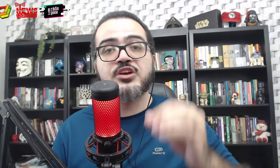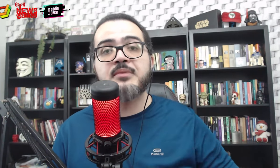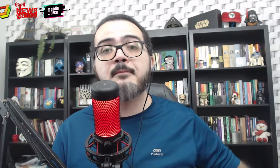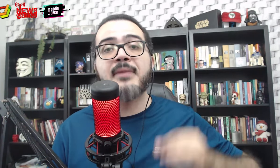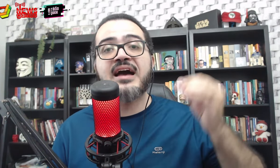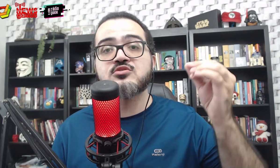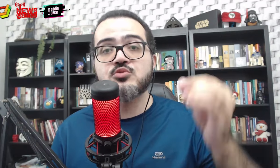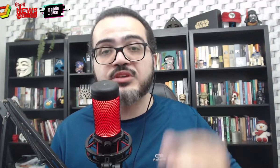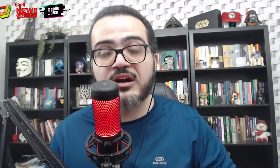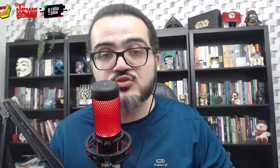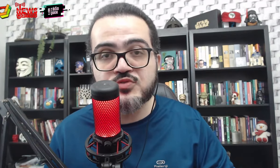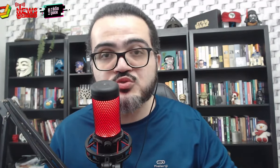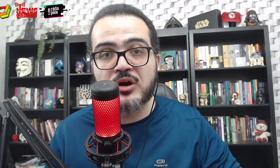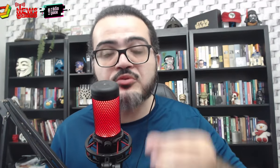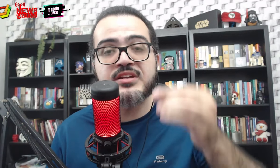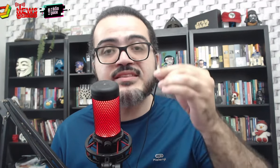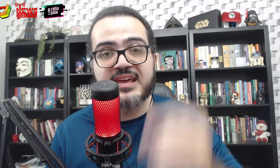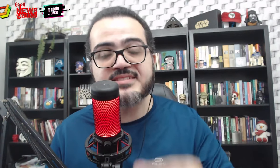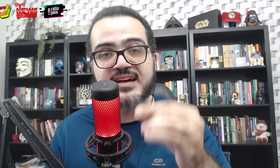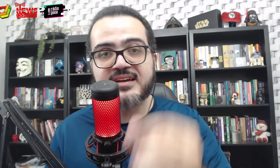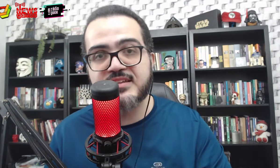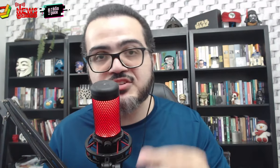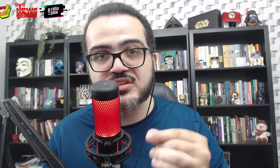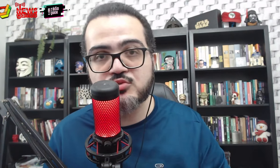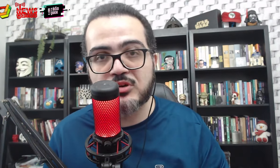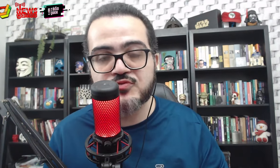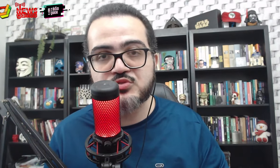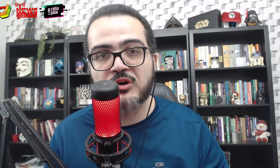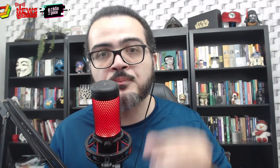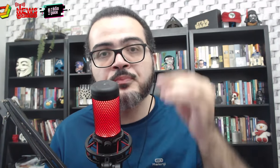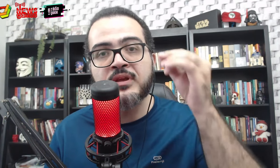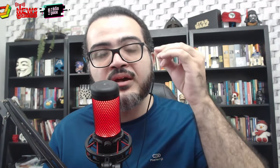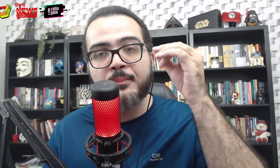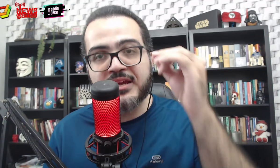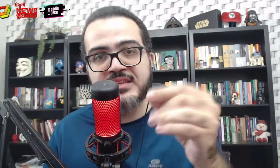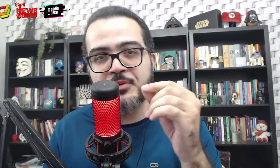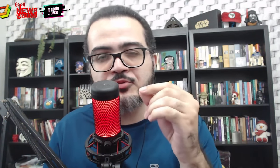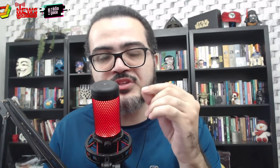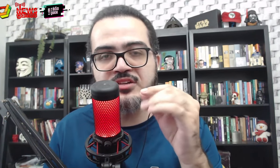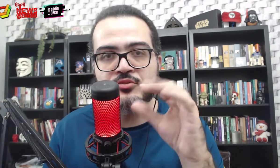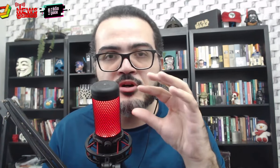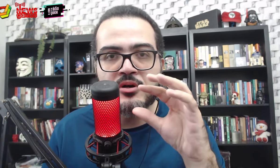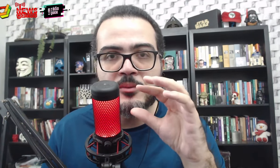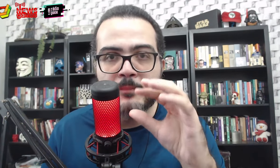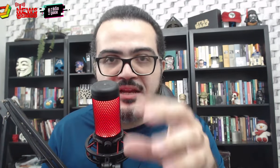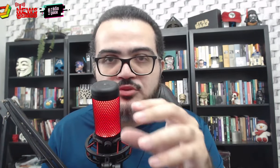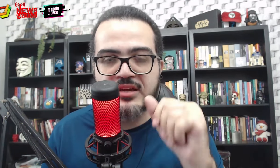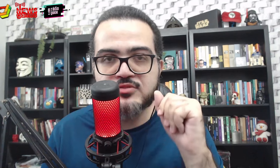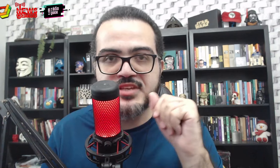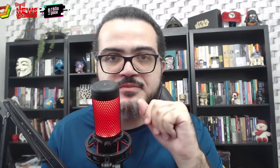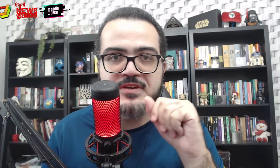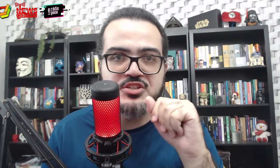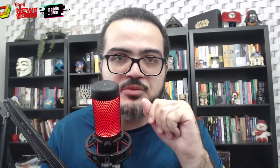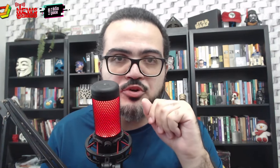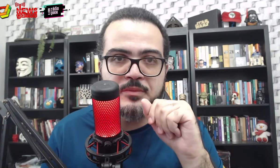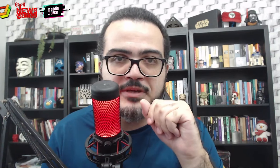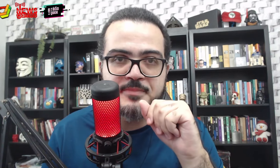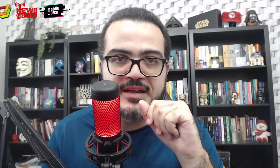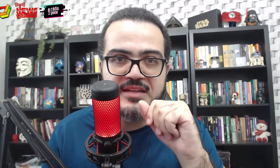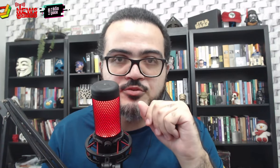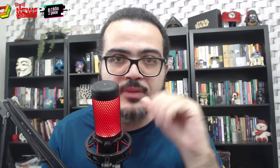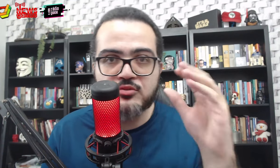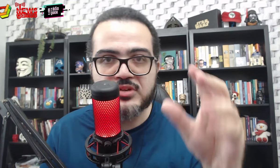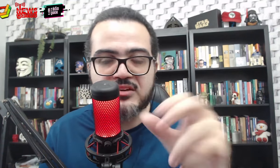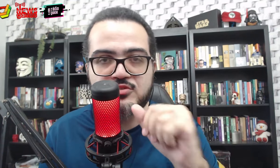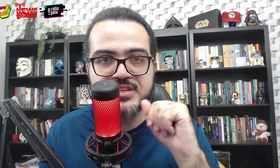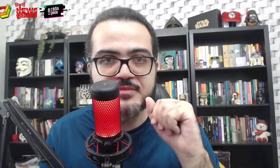videogame é mais do que audiovisual e ele tem as características do audiovisual para quem tá perguntando Marco legal dos Games vai deixar o meu game mais